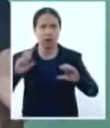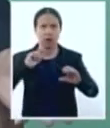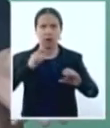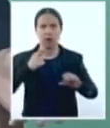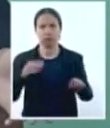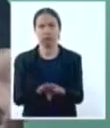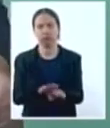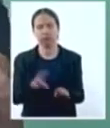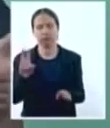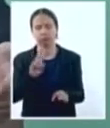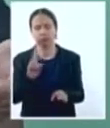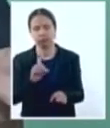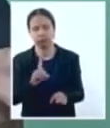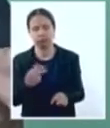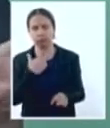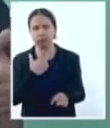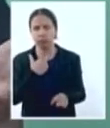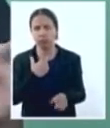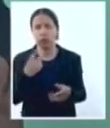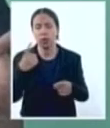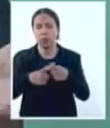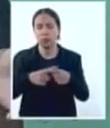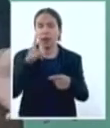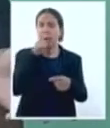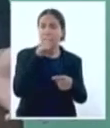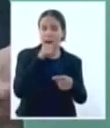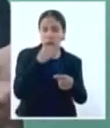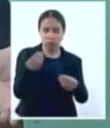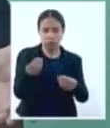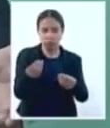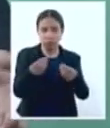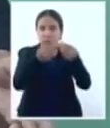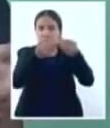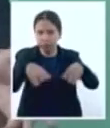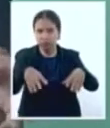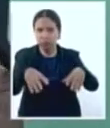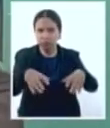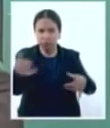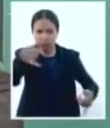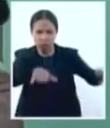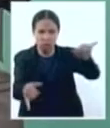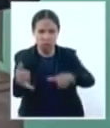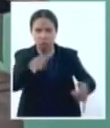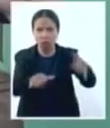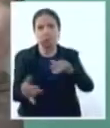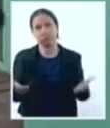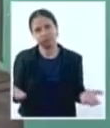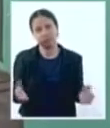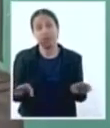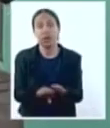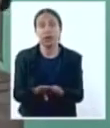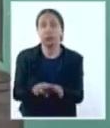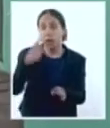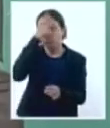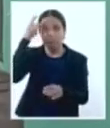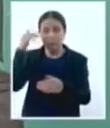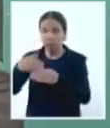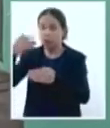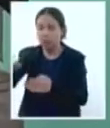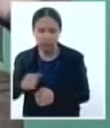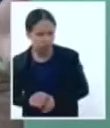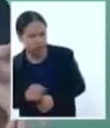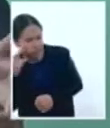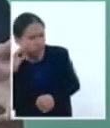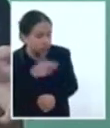além da contaminação do solo e da água, a gente ter também o uso, né, inadvertido de uma pessoa que está, um coletor, sei lá, de reciclável,